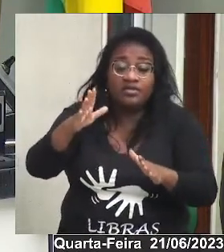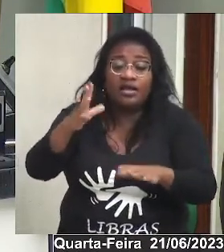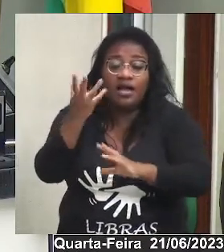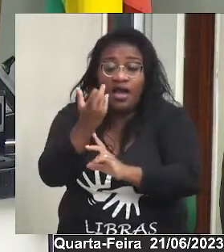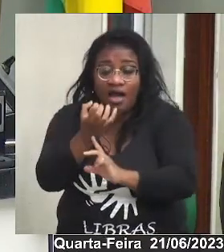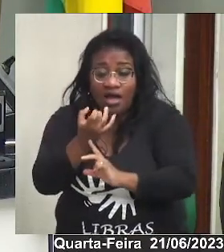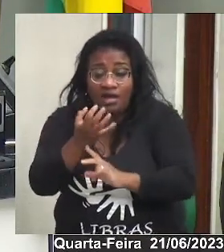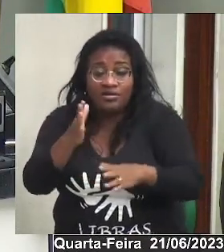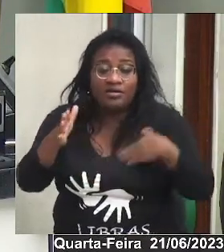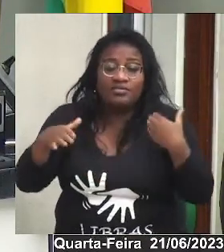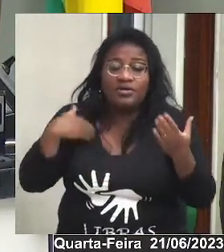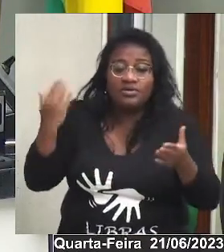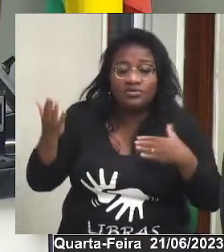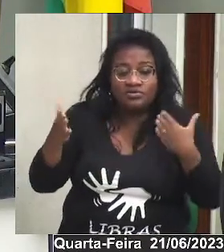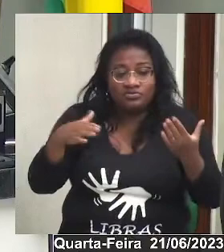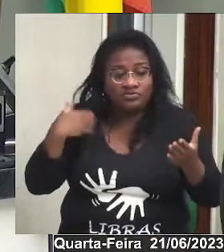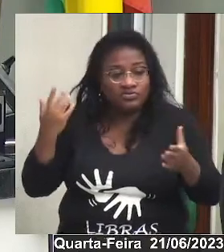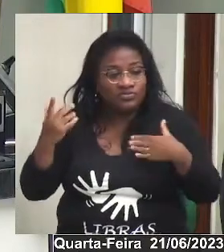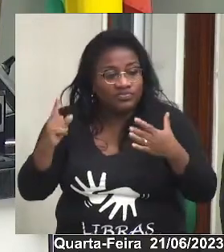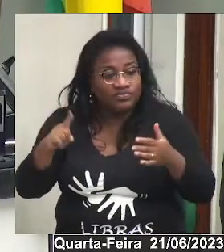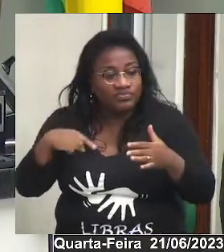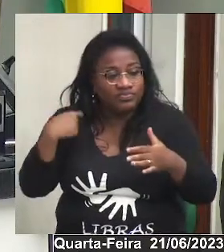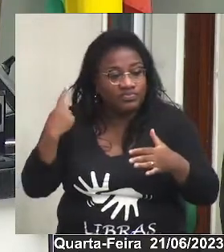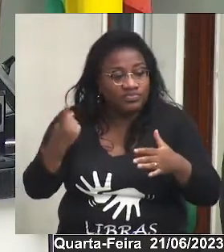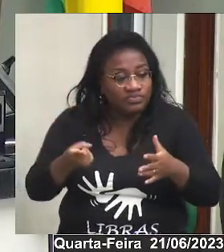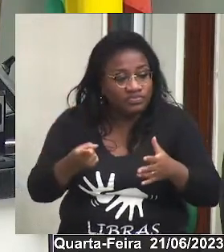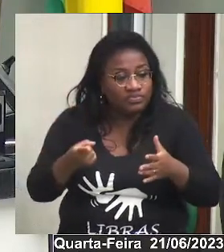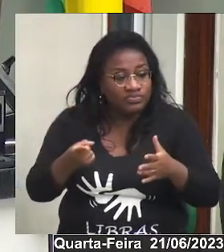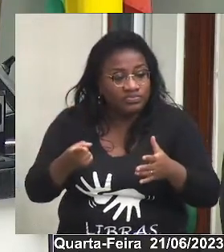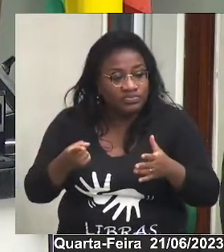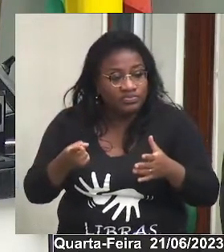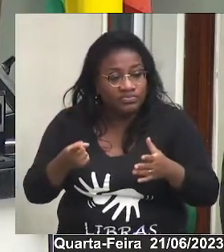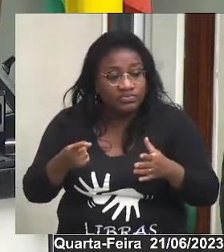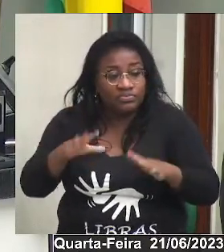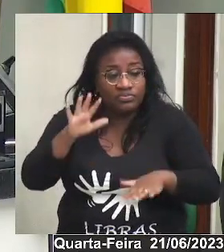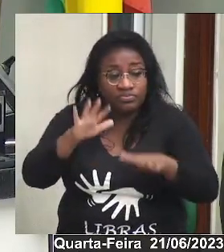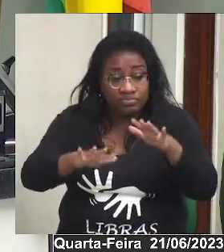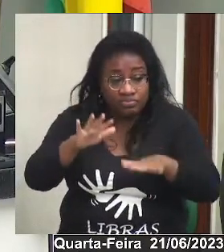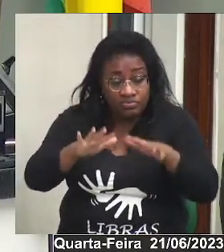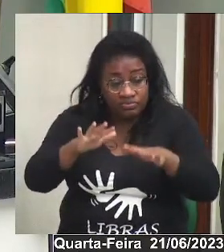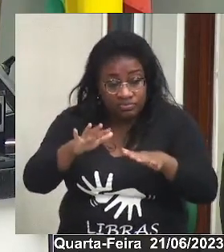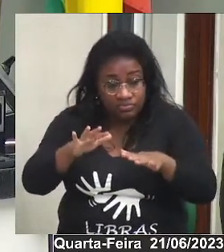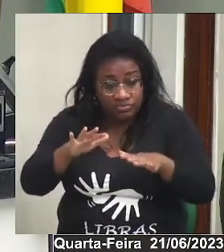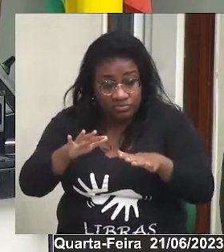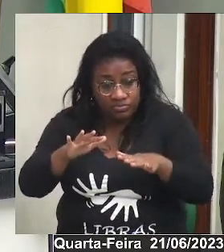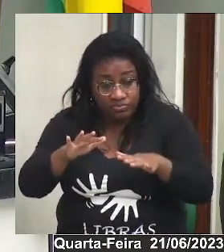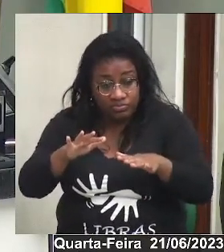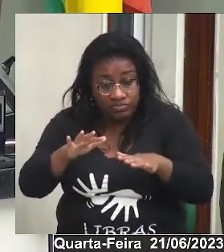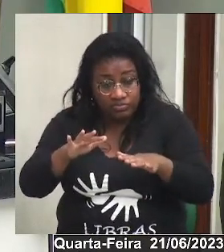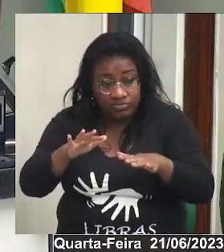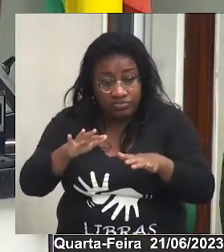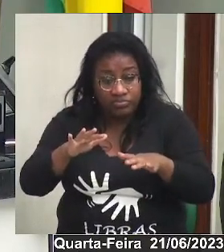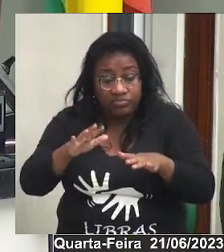para comprar, ela vem para passear, depois ela come. E